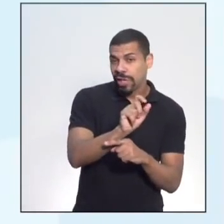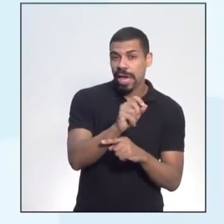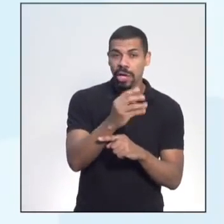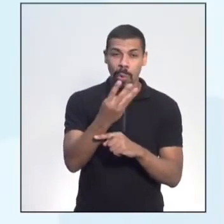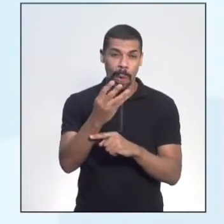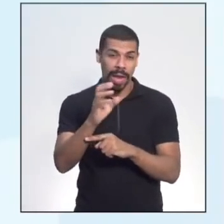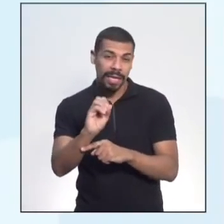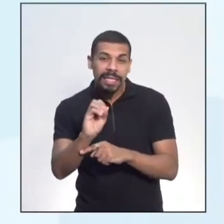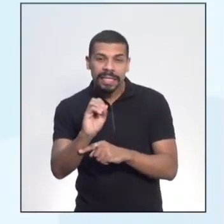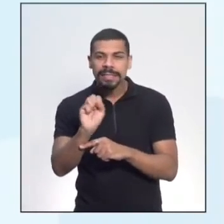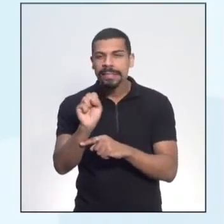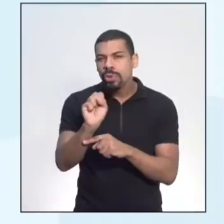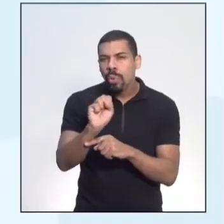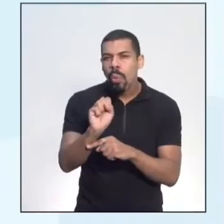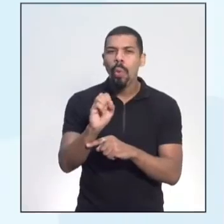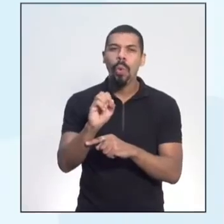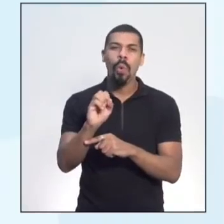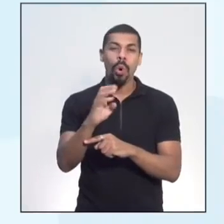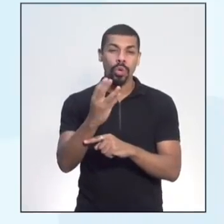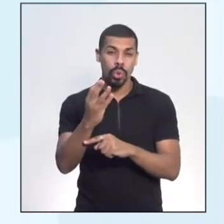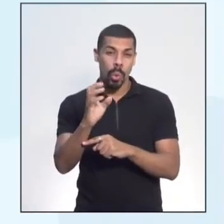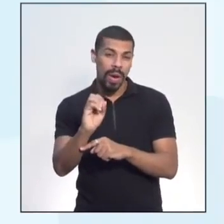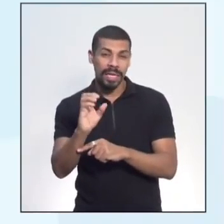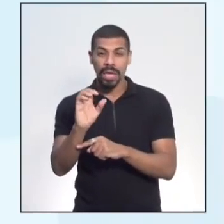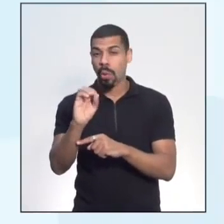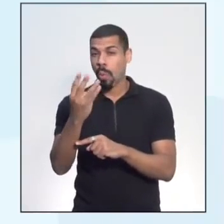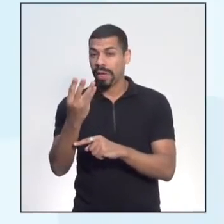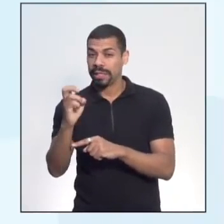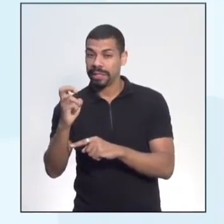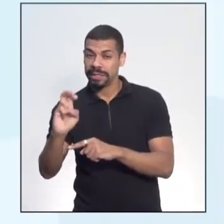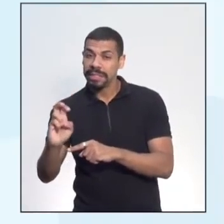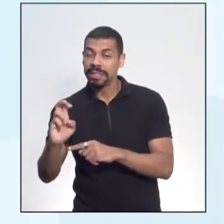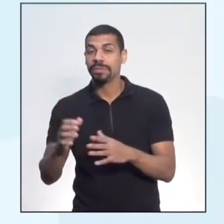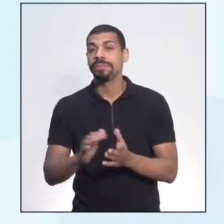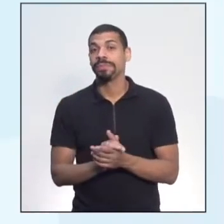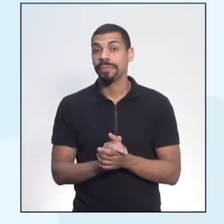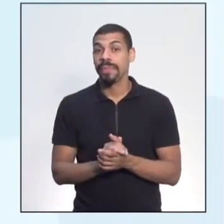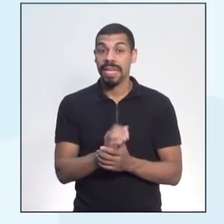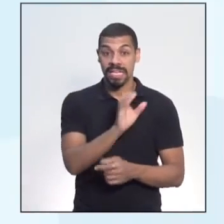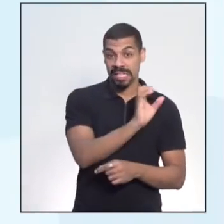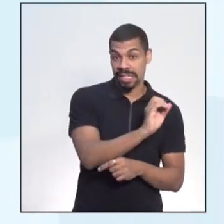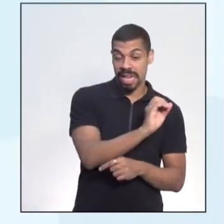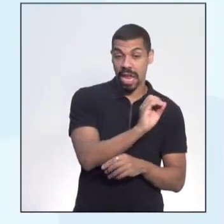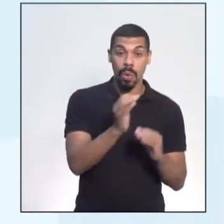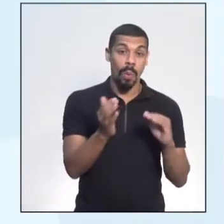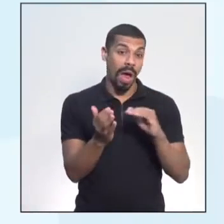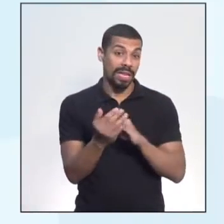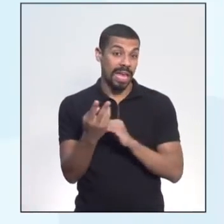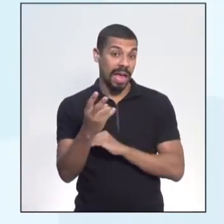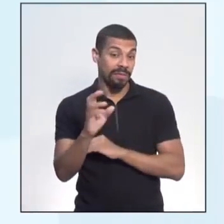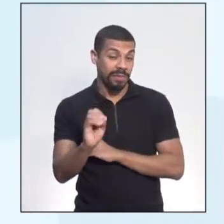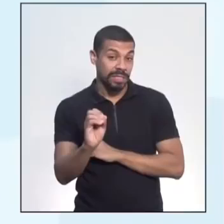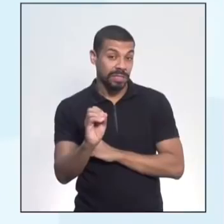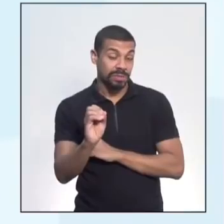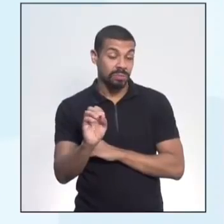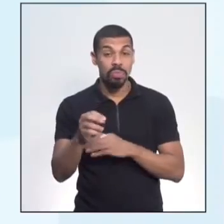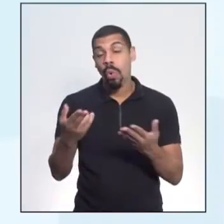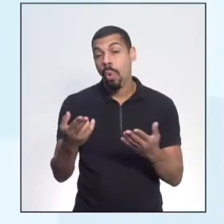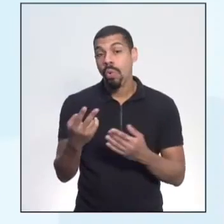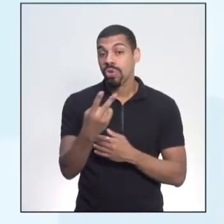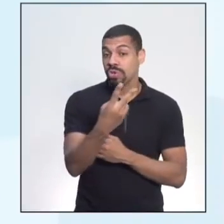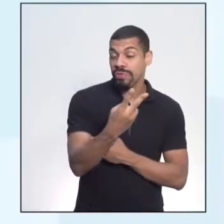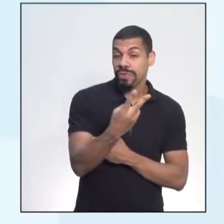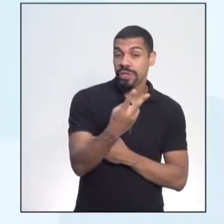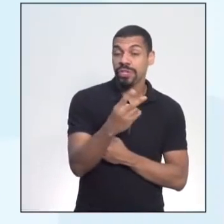40 segundos, se é de 40 a 45 segundos, se é de 0 a 20 segundos, ou se é de